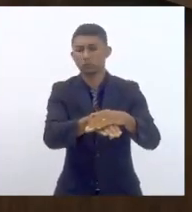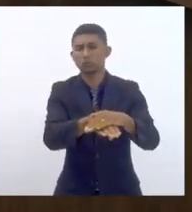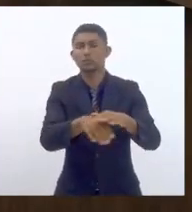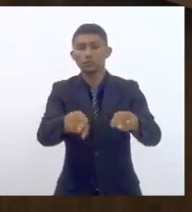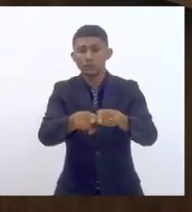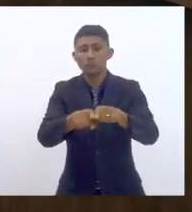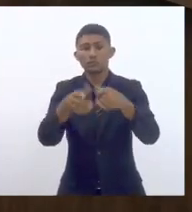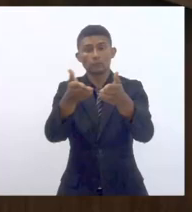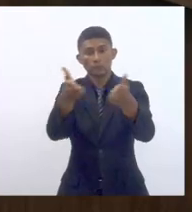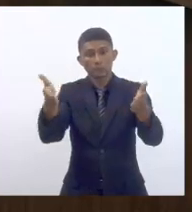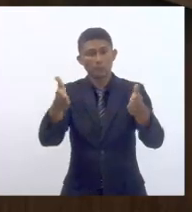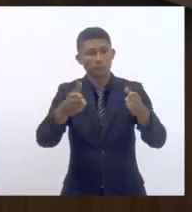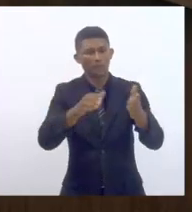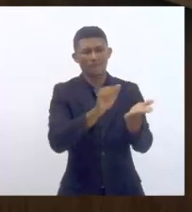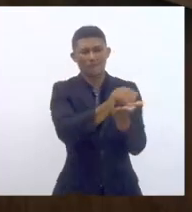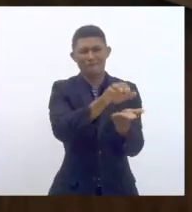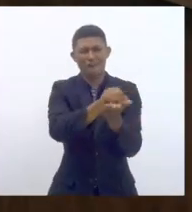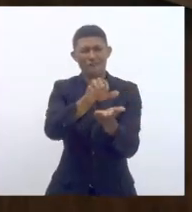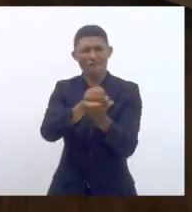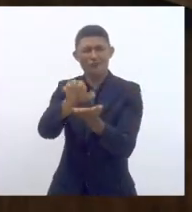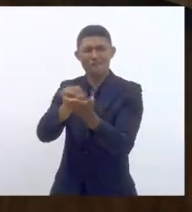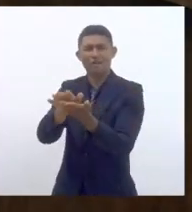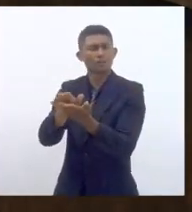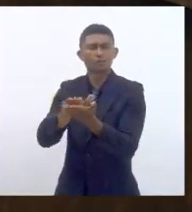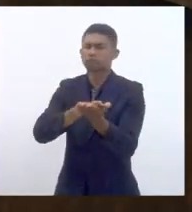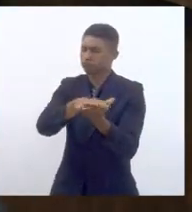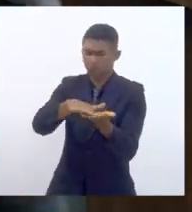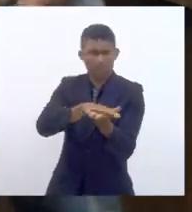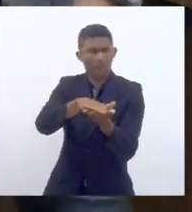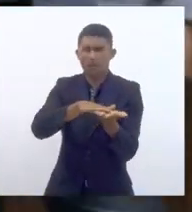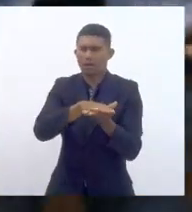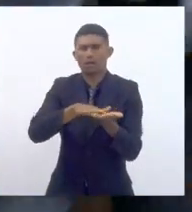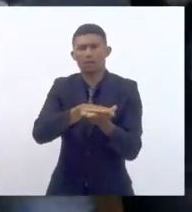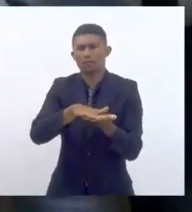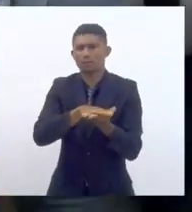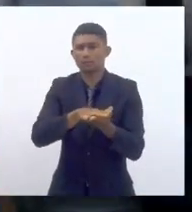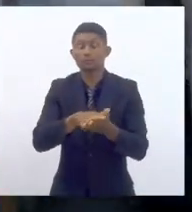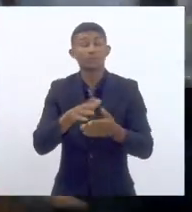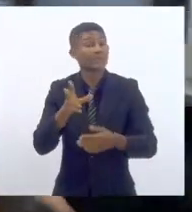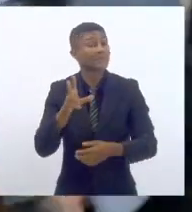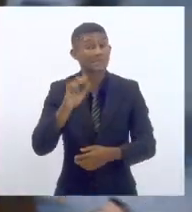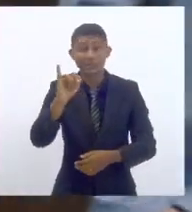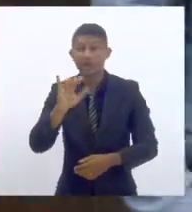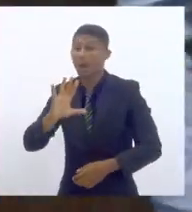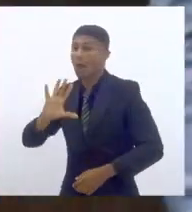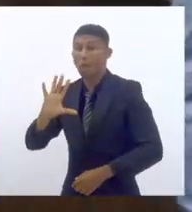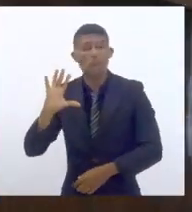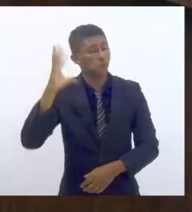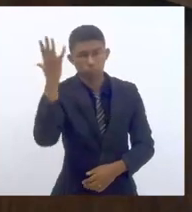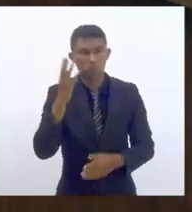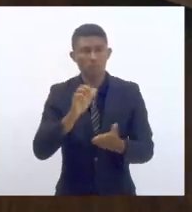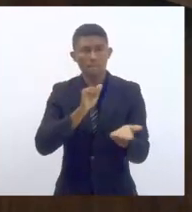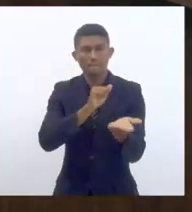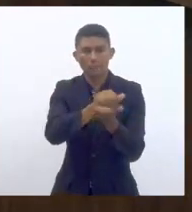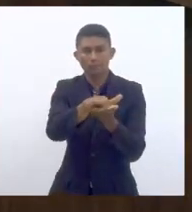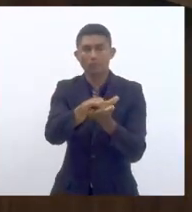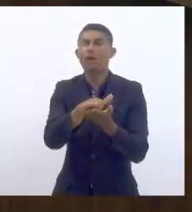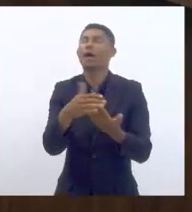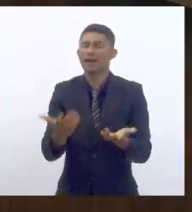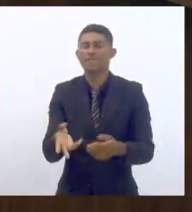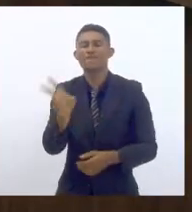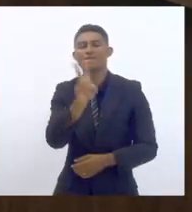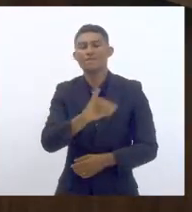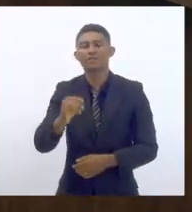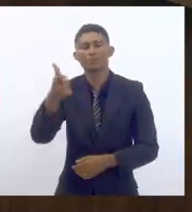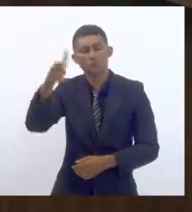demite ninguém, não vai demitir ninguém. E qualquer demissão que ocorra vai ser trazido para aqui